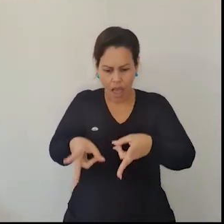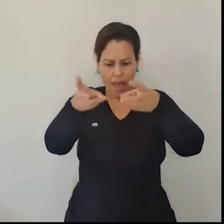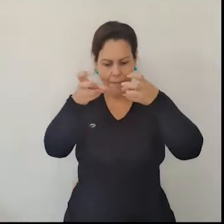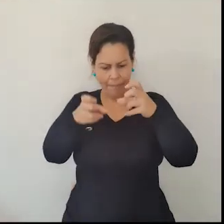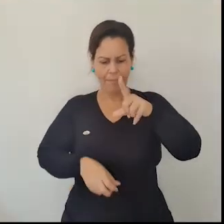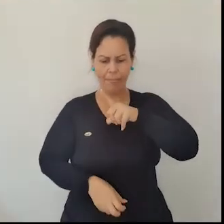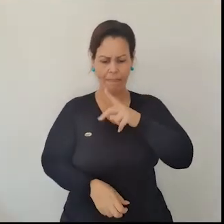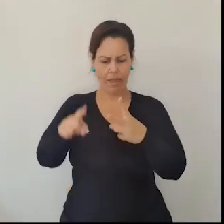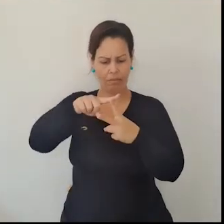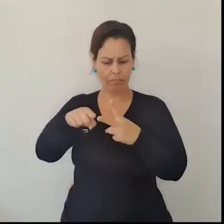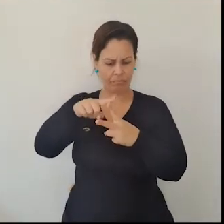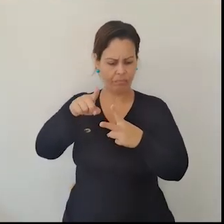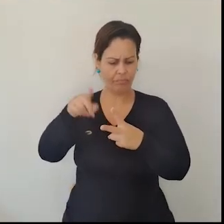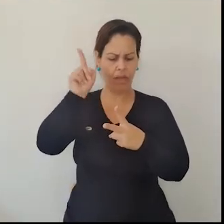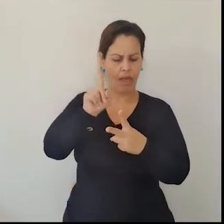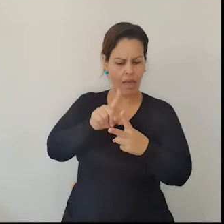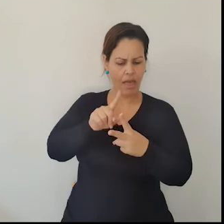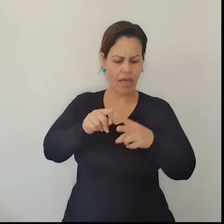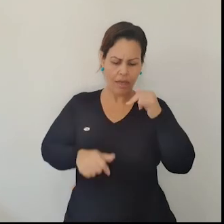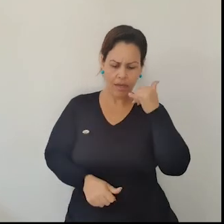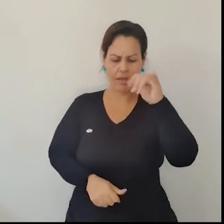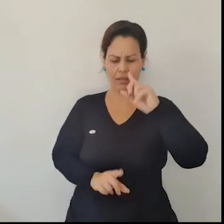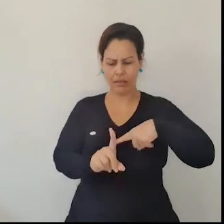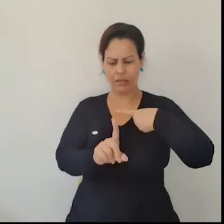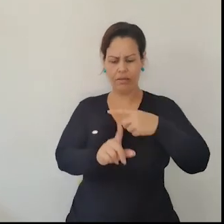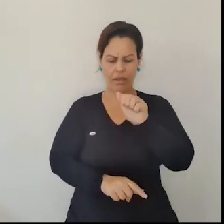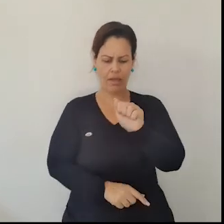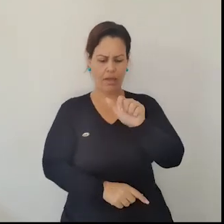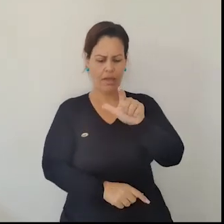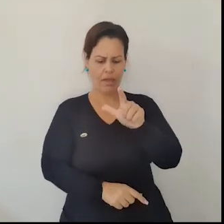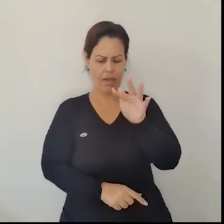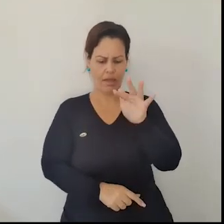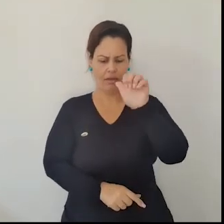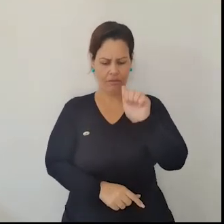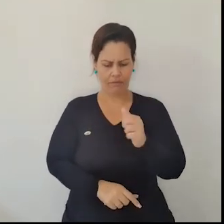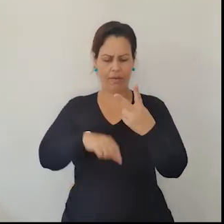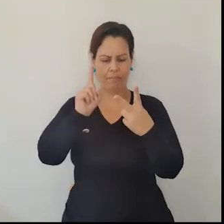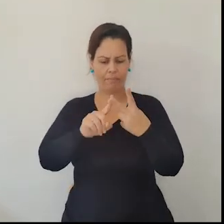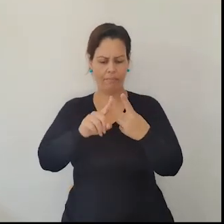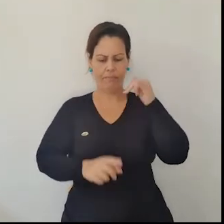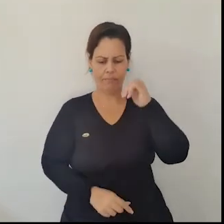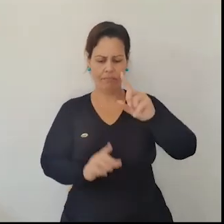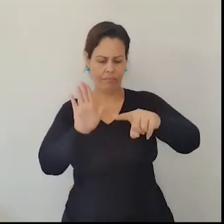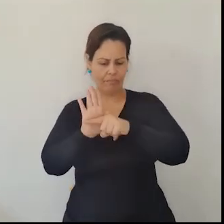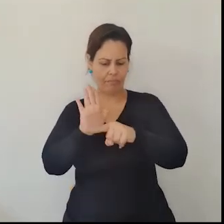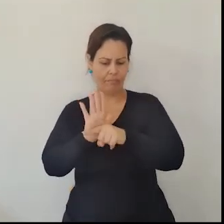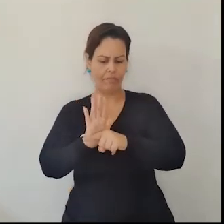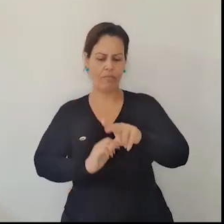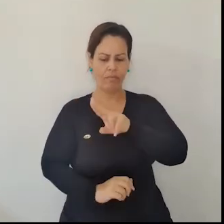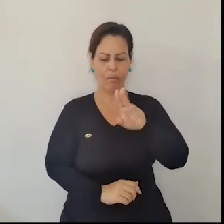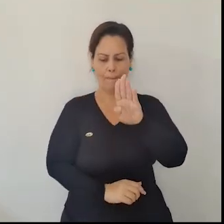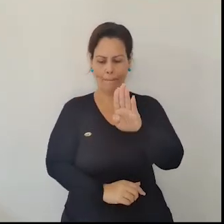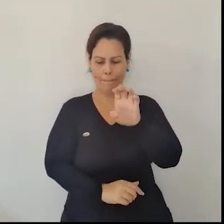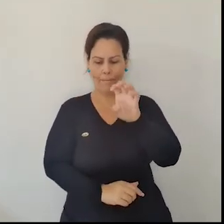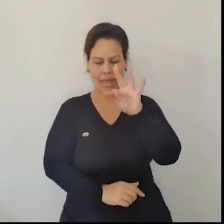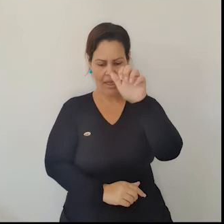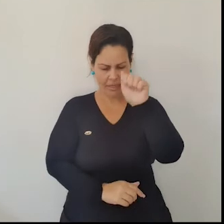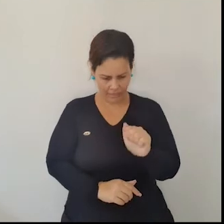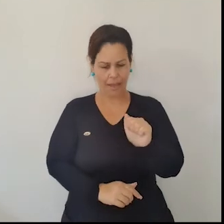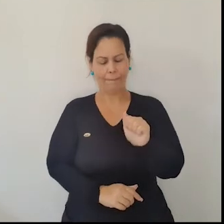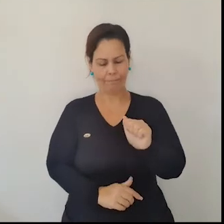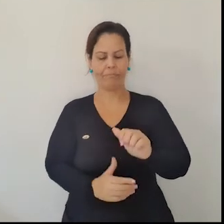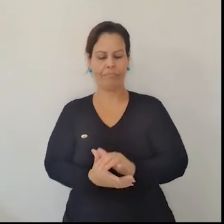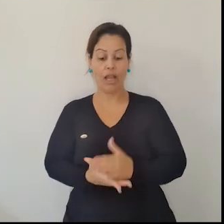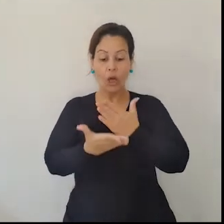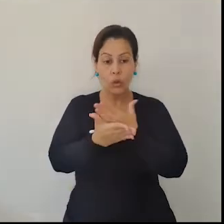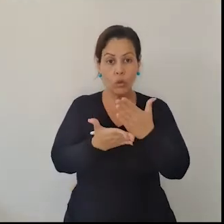material radioativo aos 26 anos de idade e notou que havia dois tipos de radiação, uma positiva, chamada alfa, e a